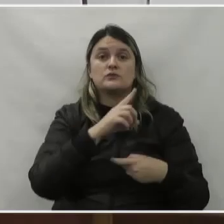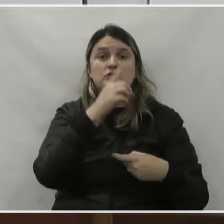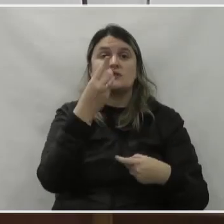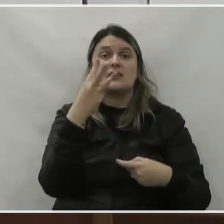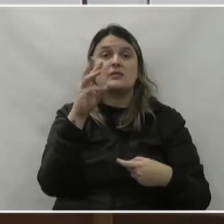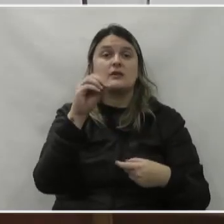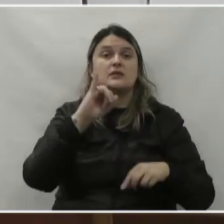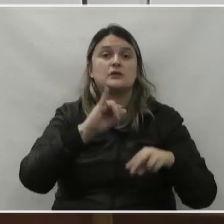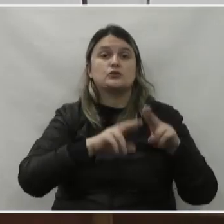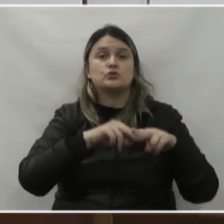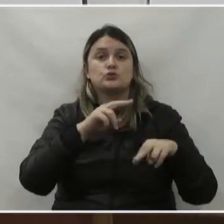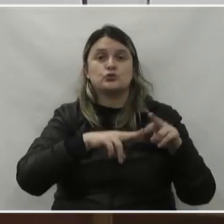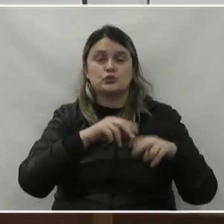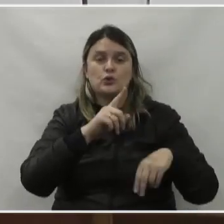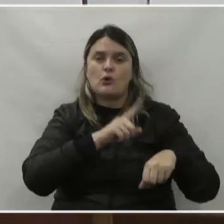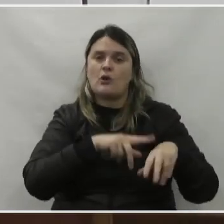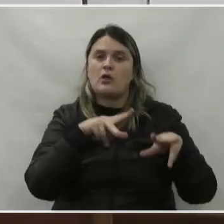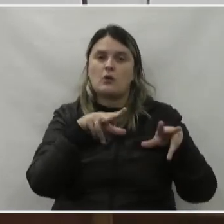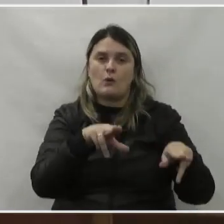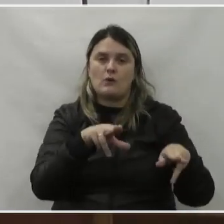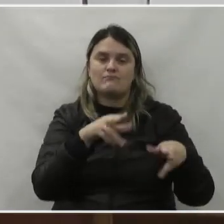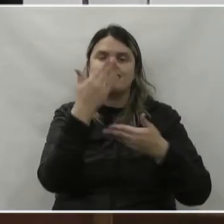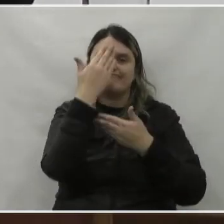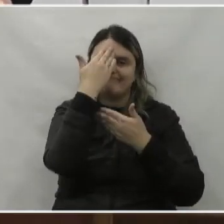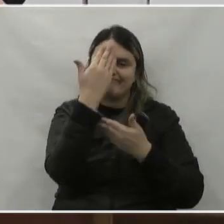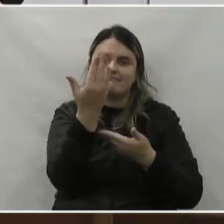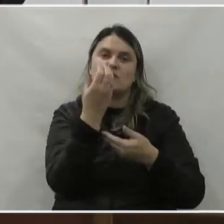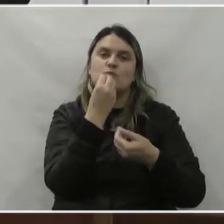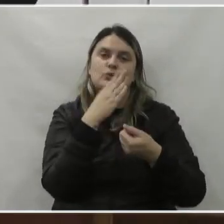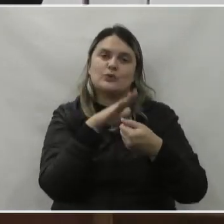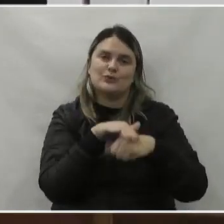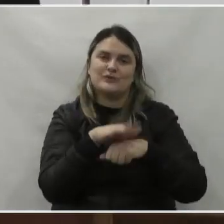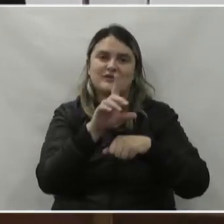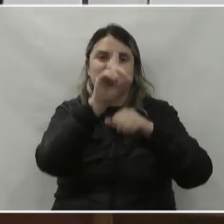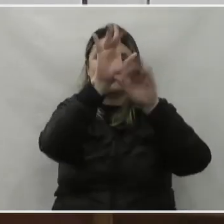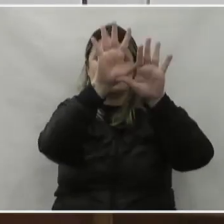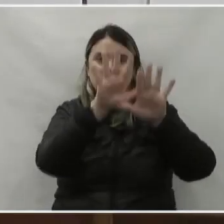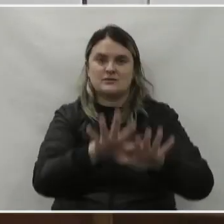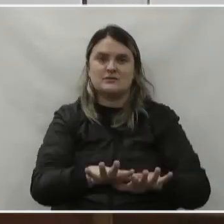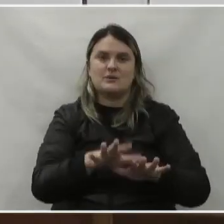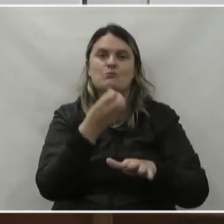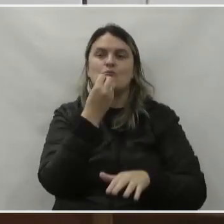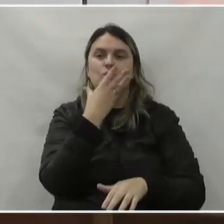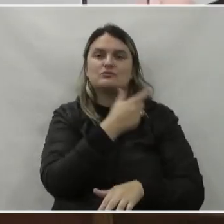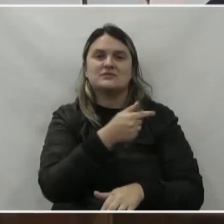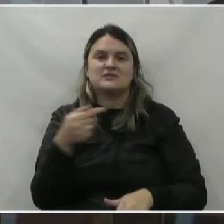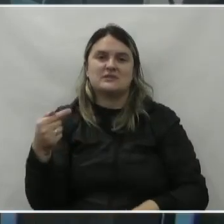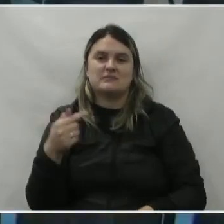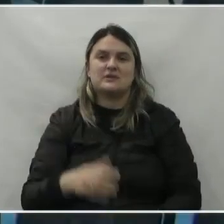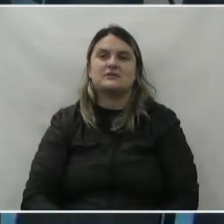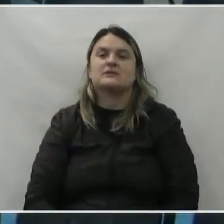30 de junho de 2025, no horário regimental. Muito obrigado, que Deus os abençoe. Boa semana.